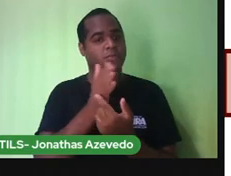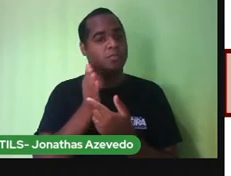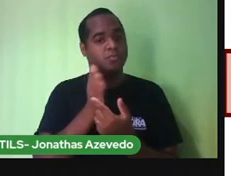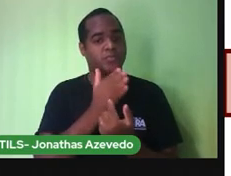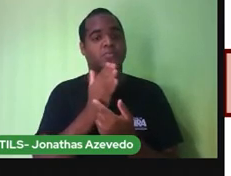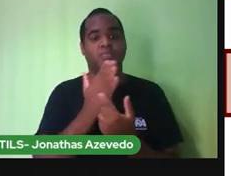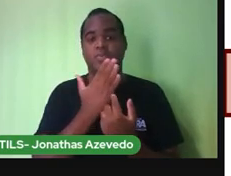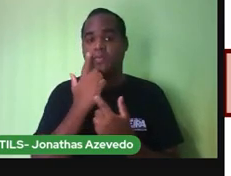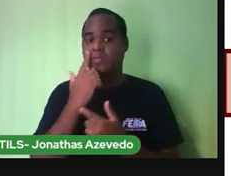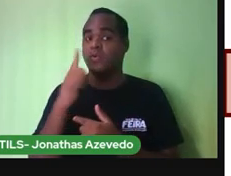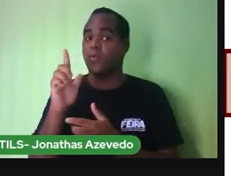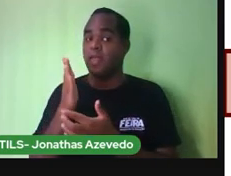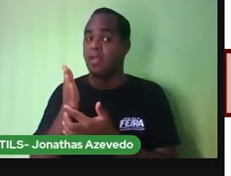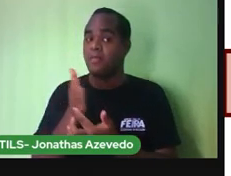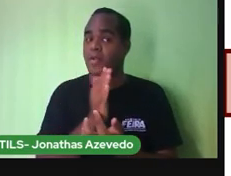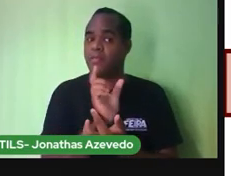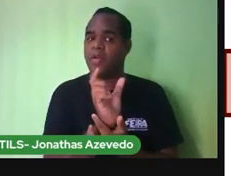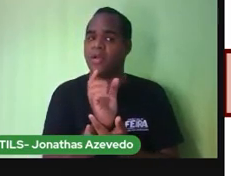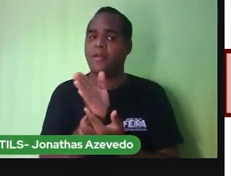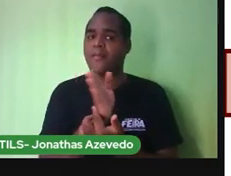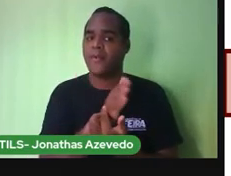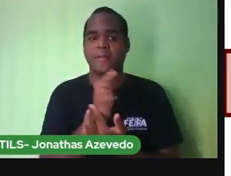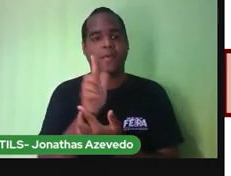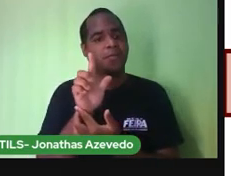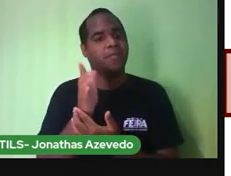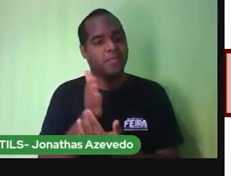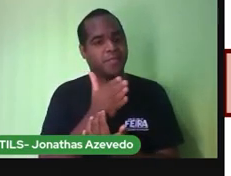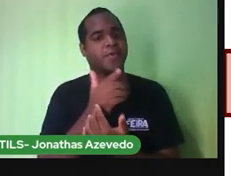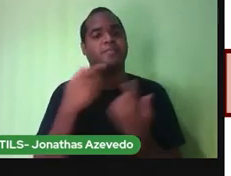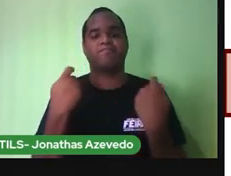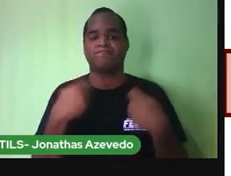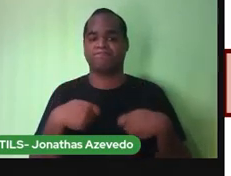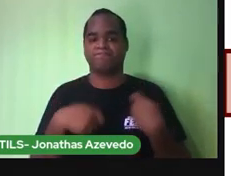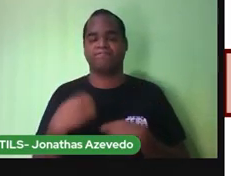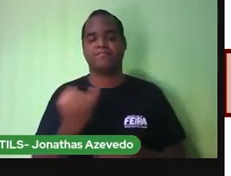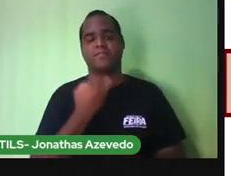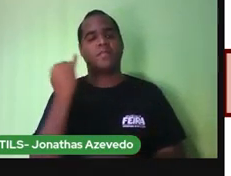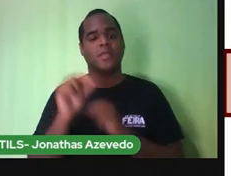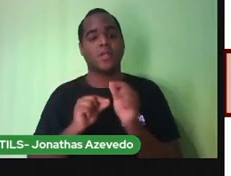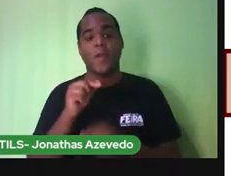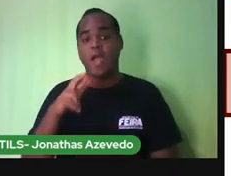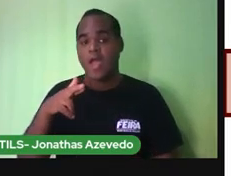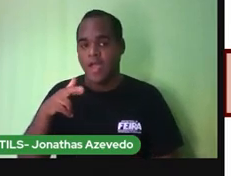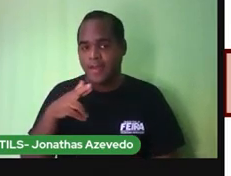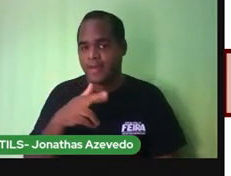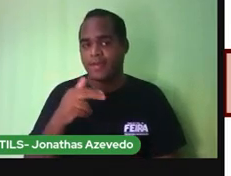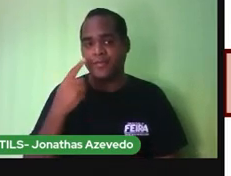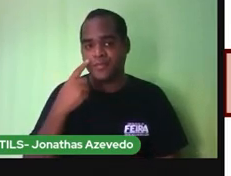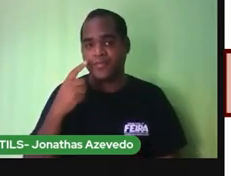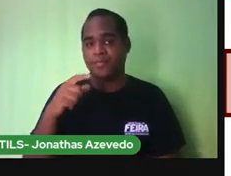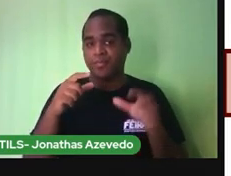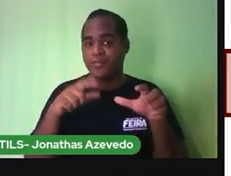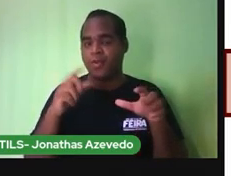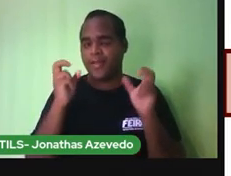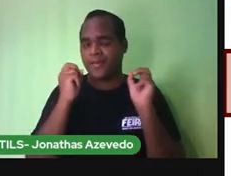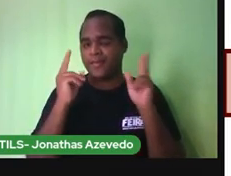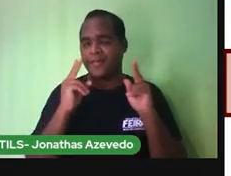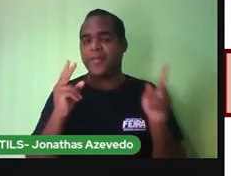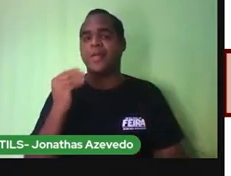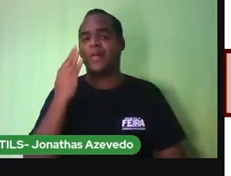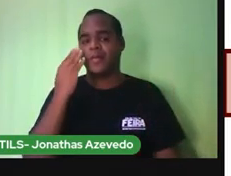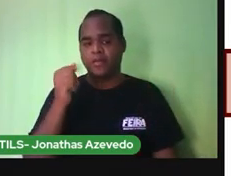entre uma palavra e uva ou rato foi muito